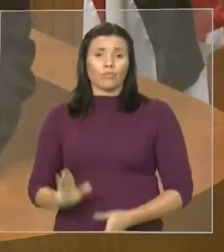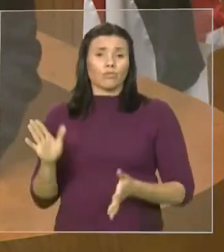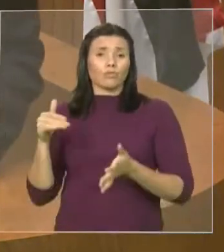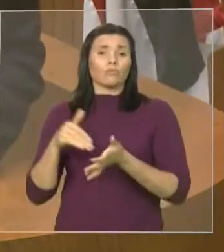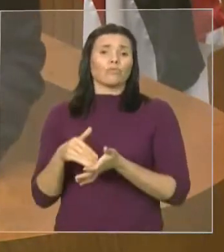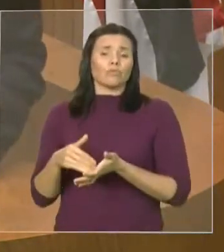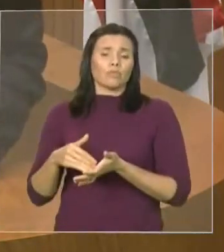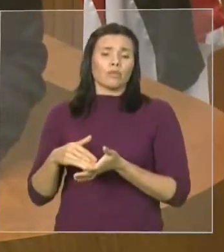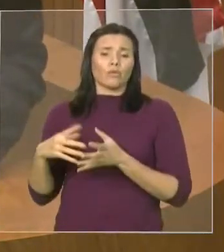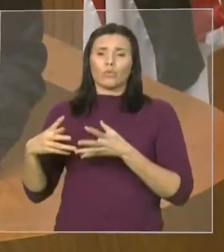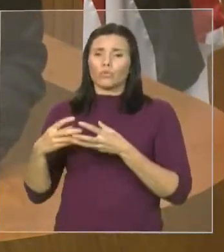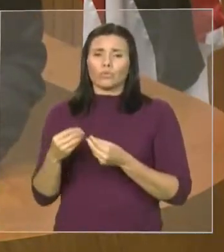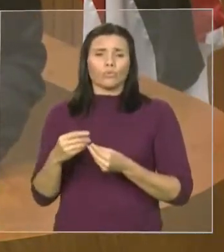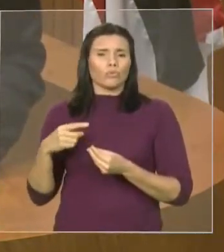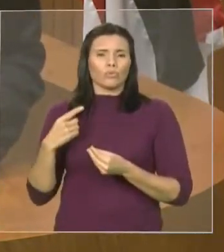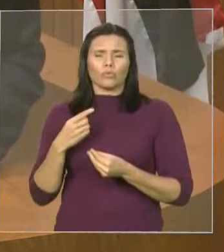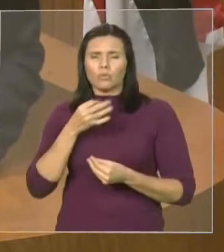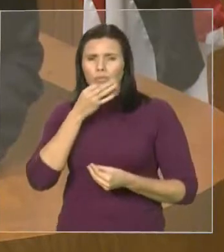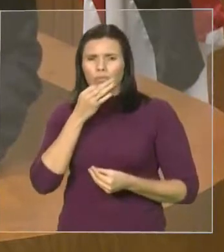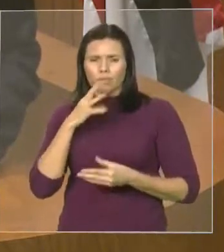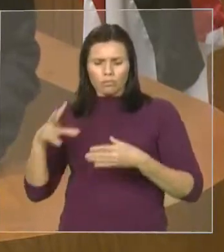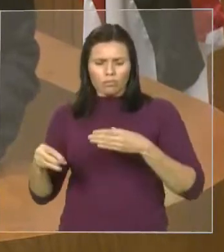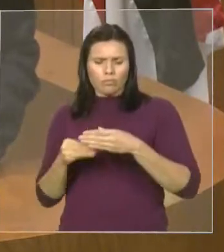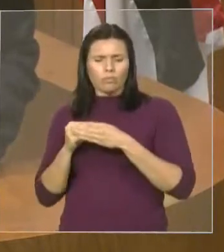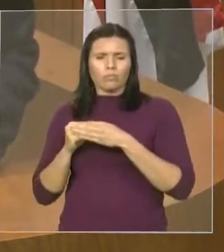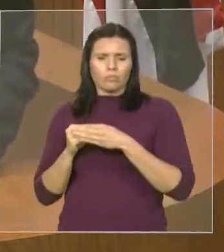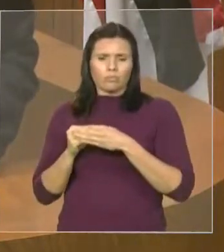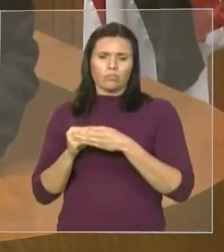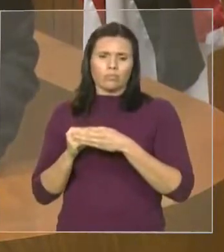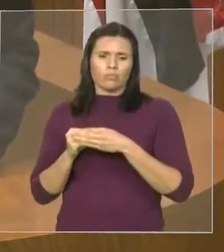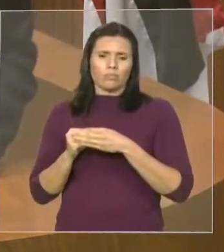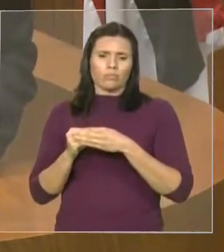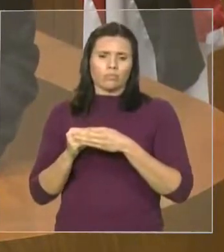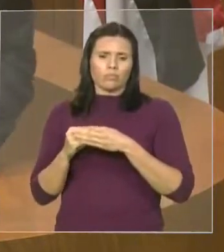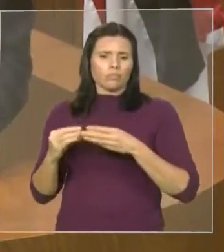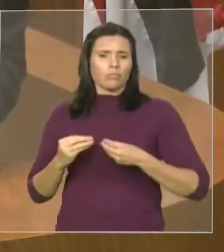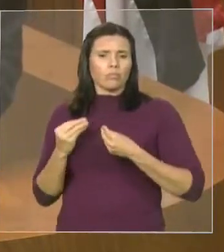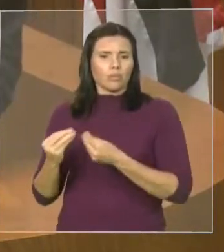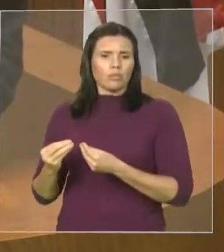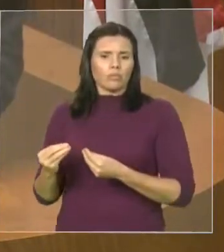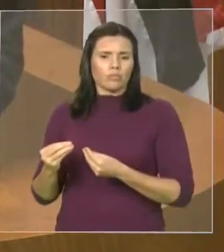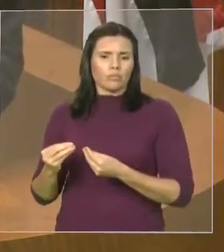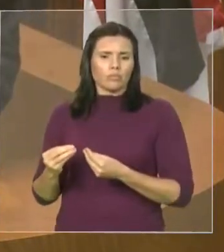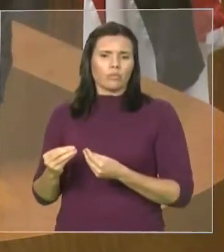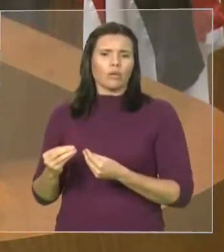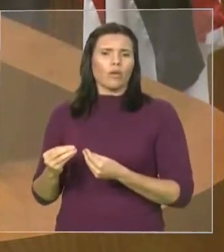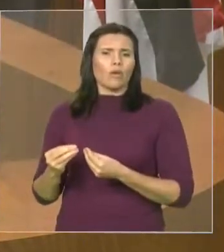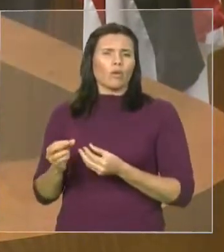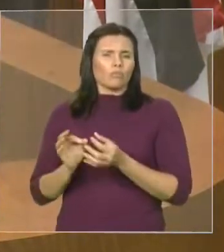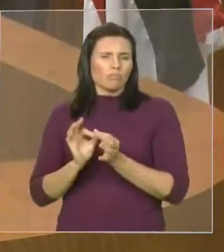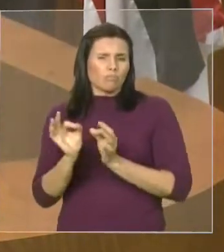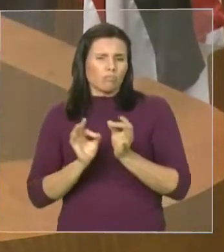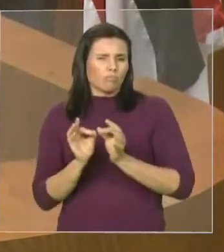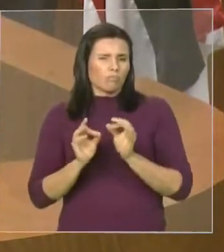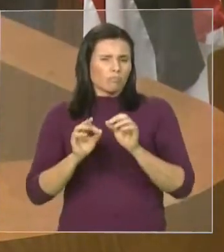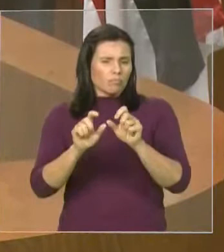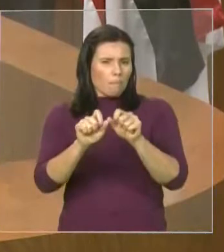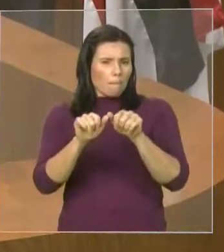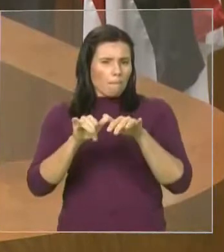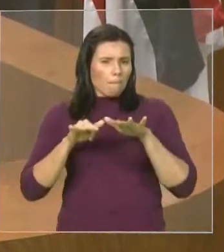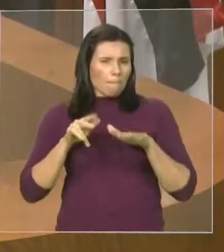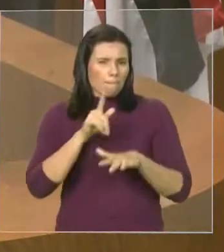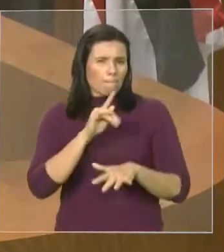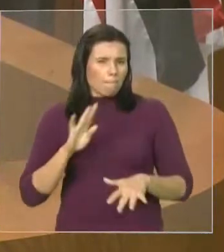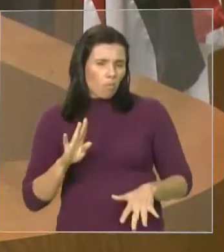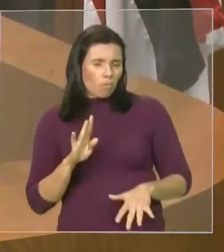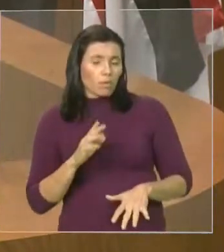sugestões que foram colhidas em 2 audiências públicas. Portanto, eu posso